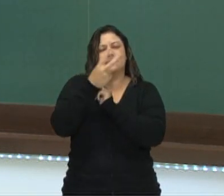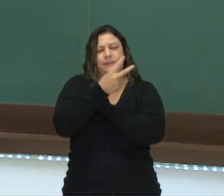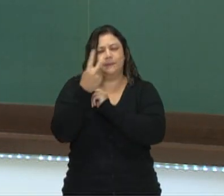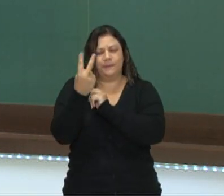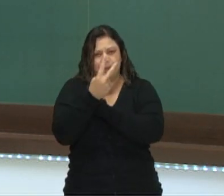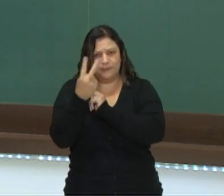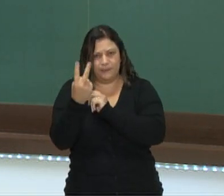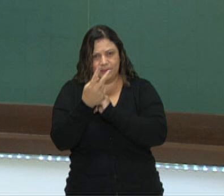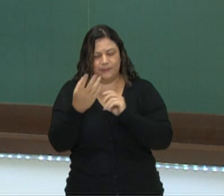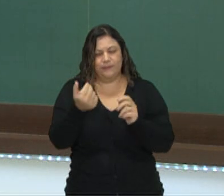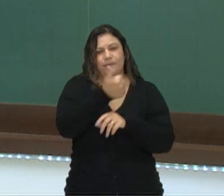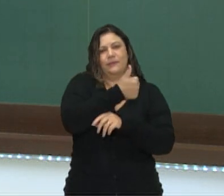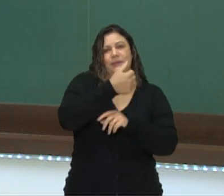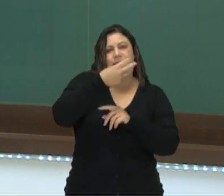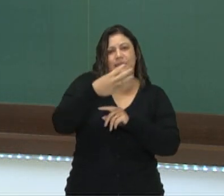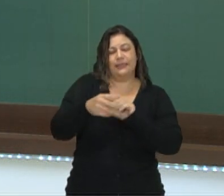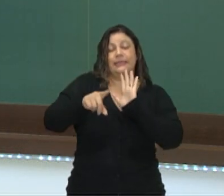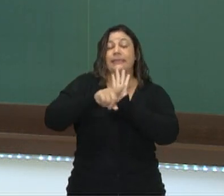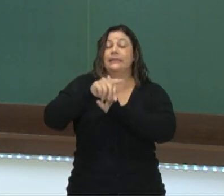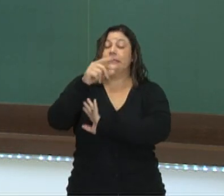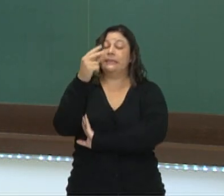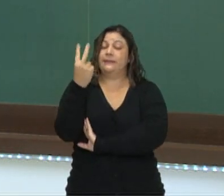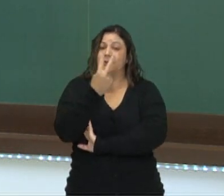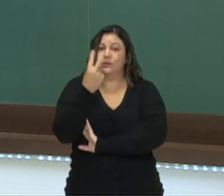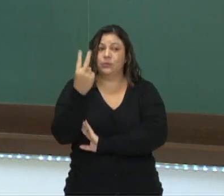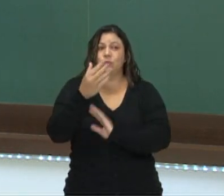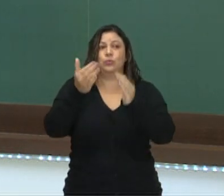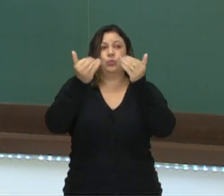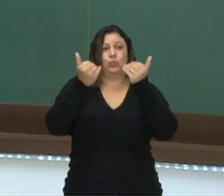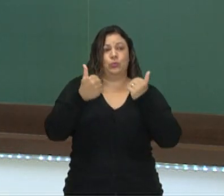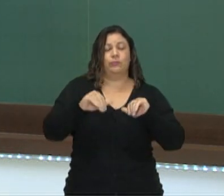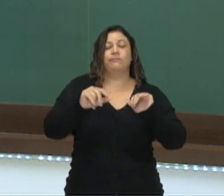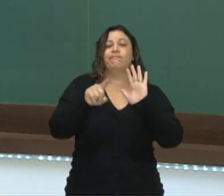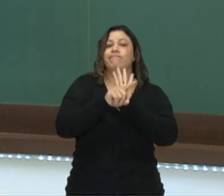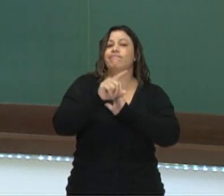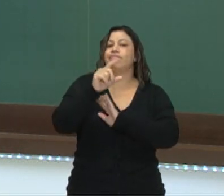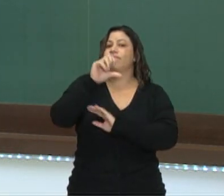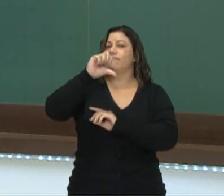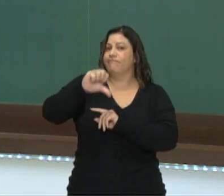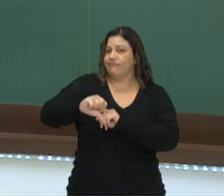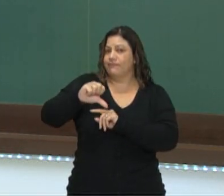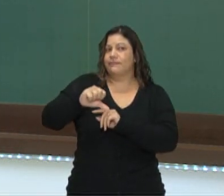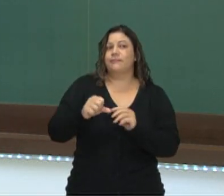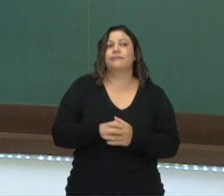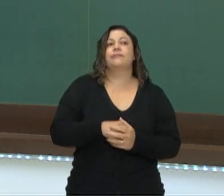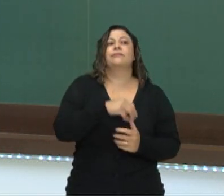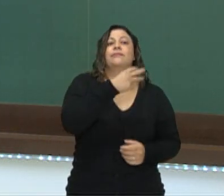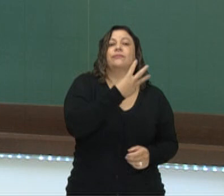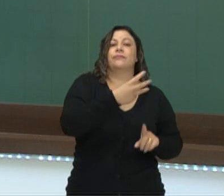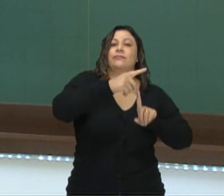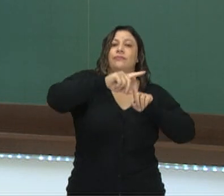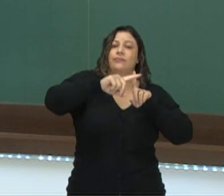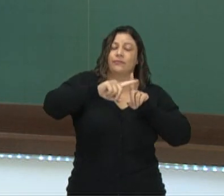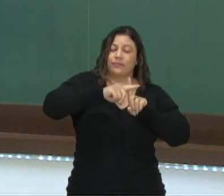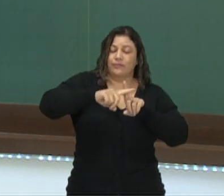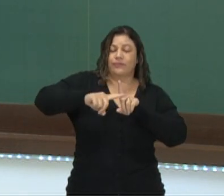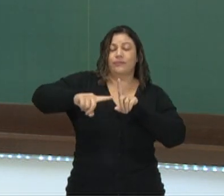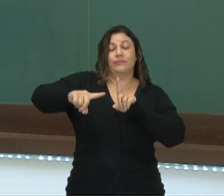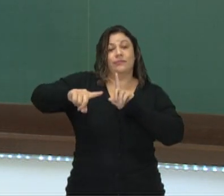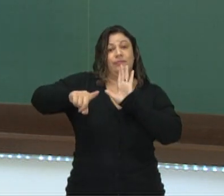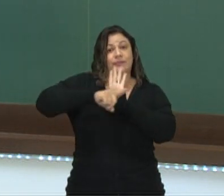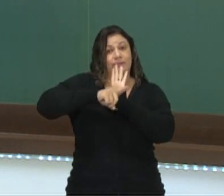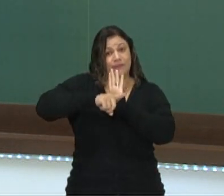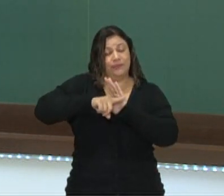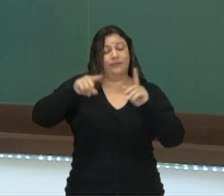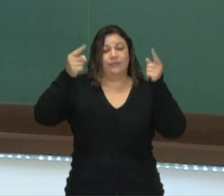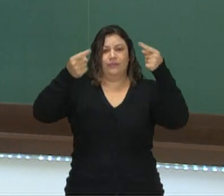22. 13 menos 22 é menos 9, né? Então, nesse caso, eu tenho 3 mais menos 9, pensando no